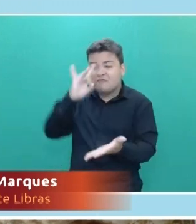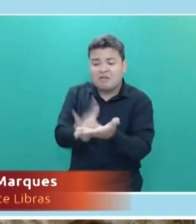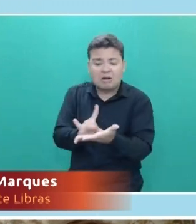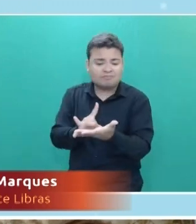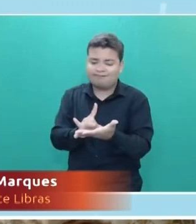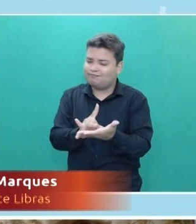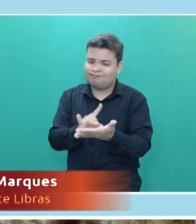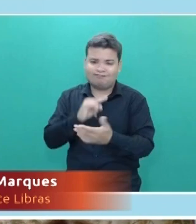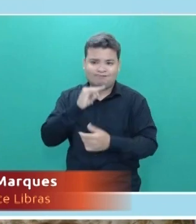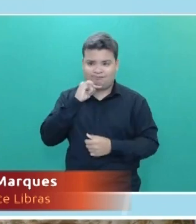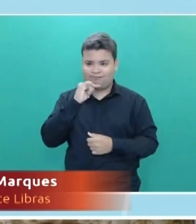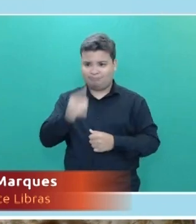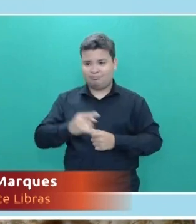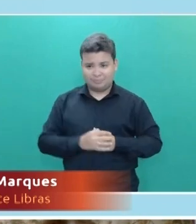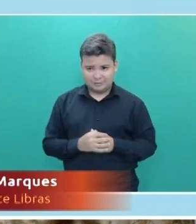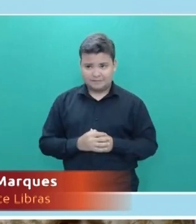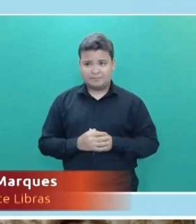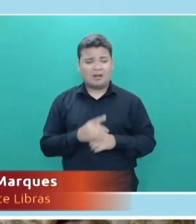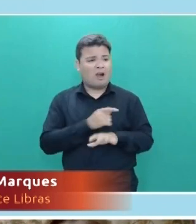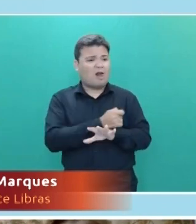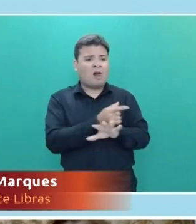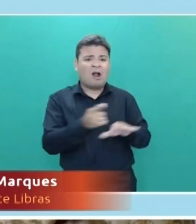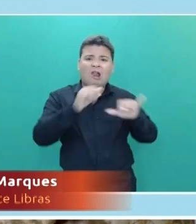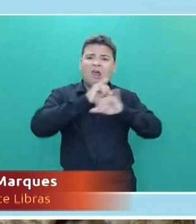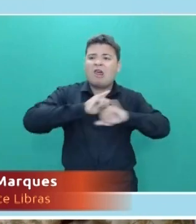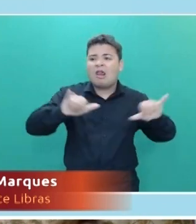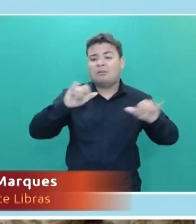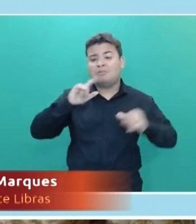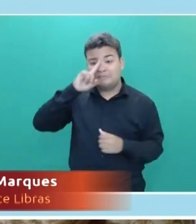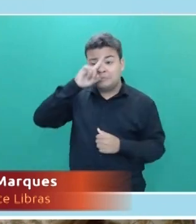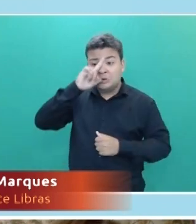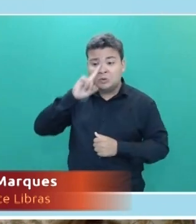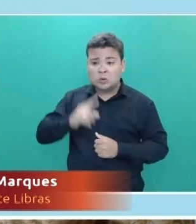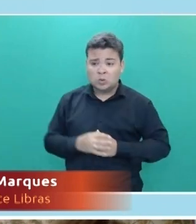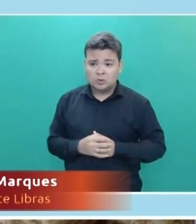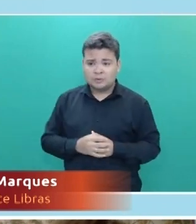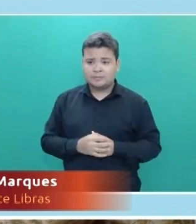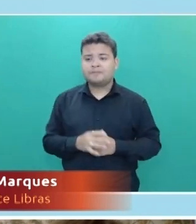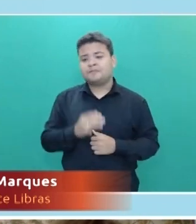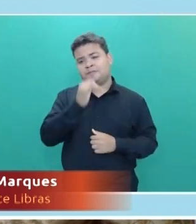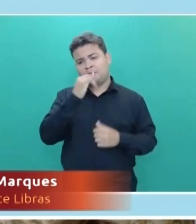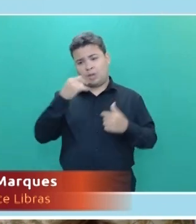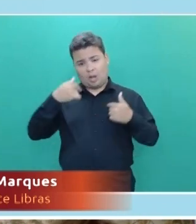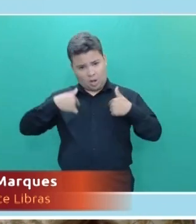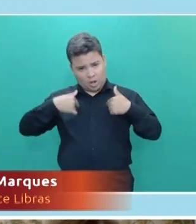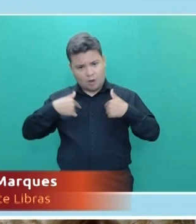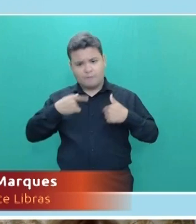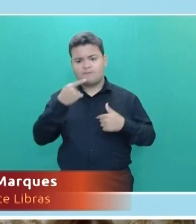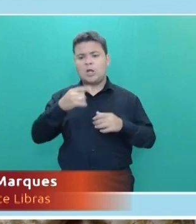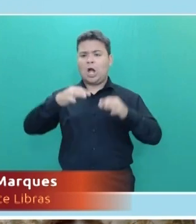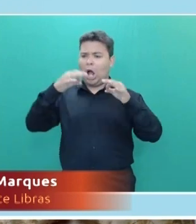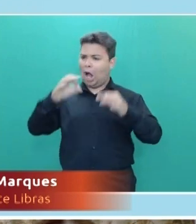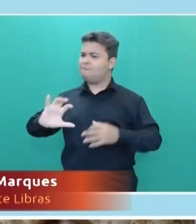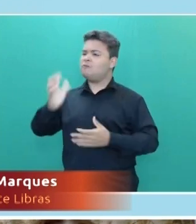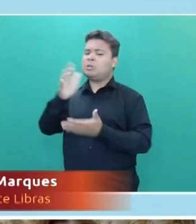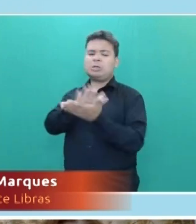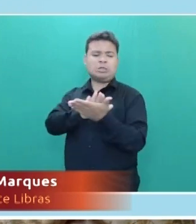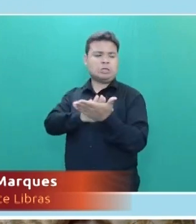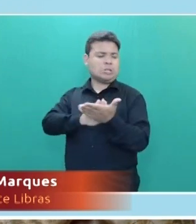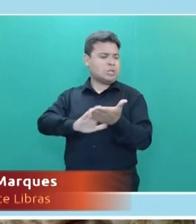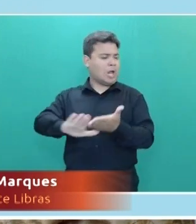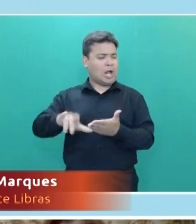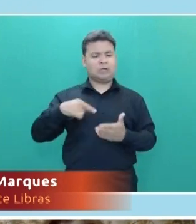meras fake news e perigosas. Eu acho que é isso. Então, eu não posso garantir, né, de fato, que nada vai acontecer. Eu não tenho esse poder.